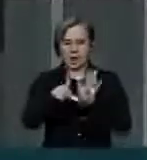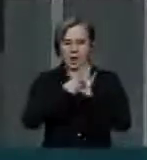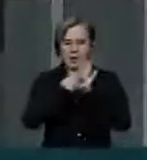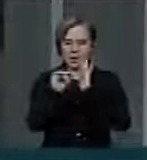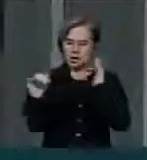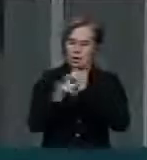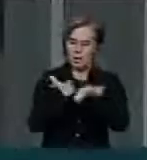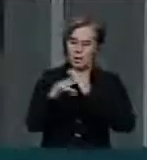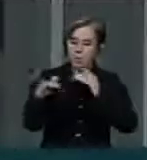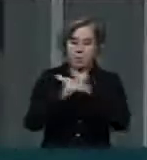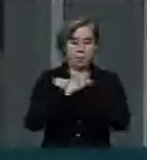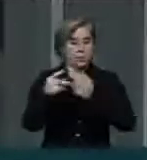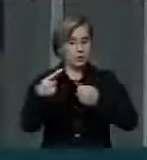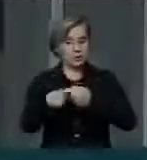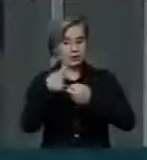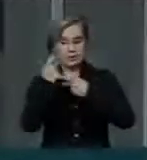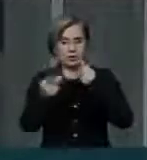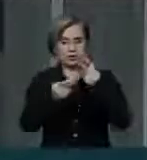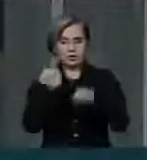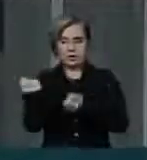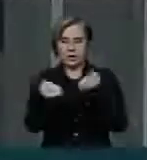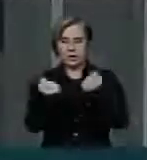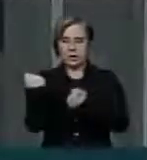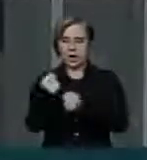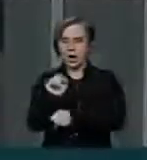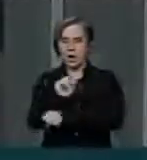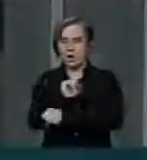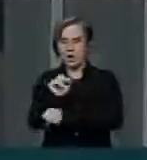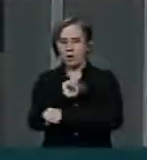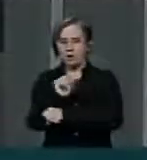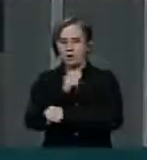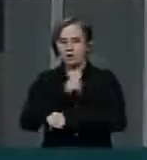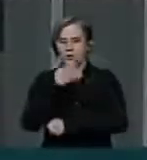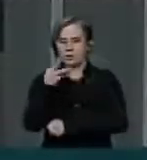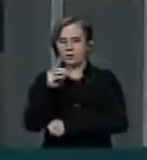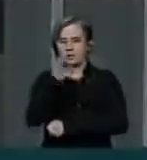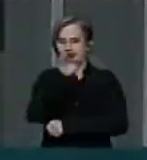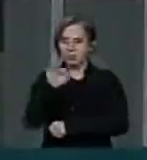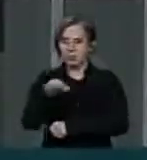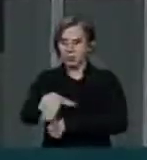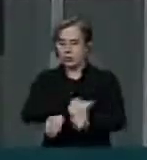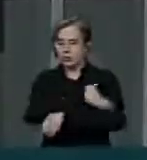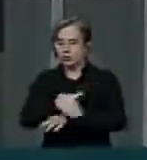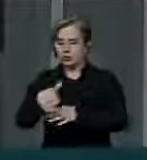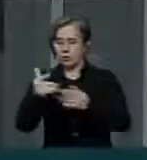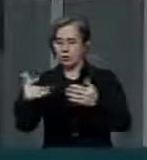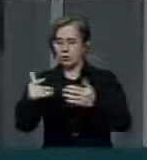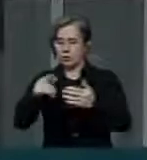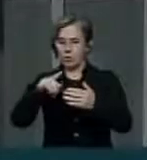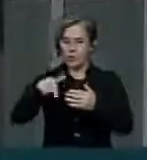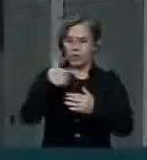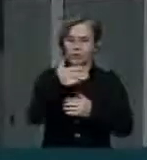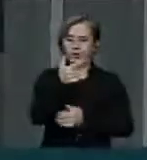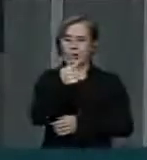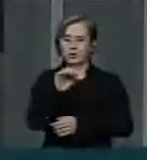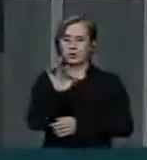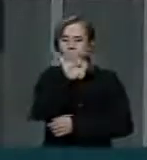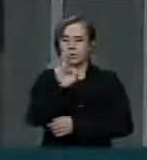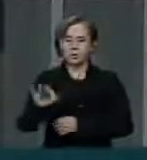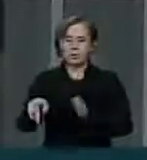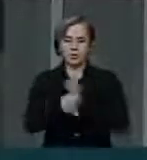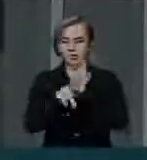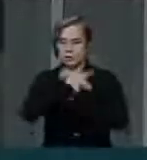diz claramente que ao automóvel deve ser reservado 30% da rua. Os outros 70% têm de ser ocupados